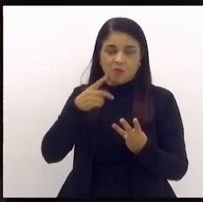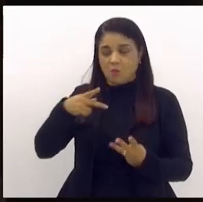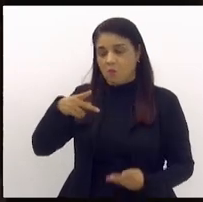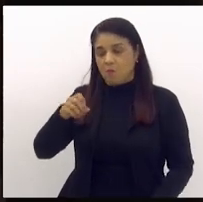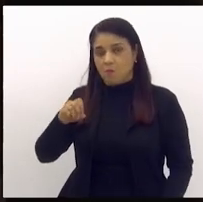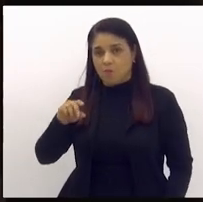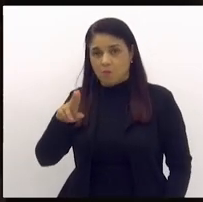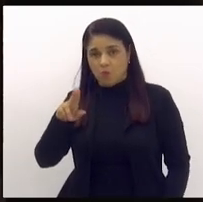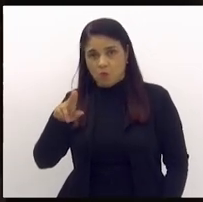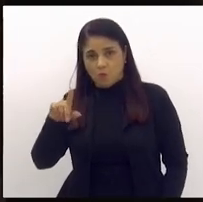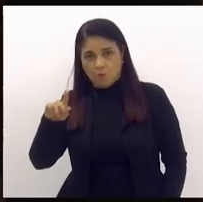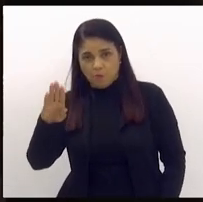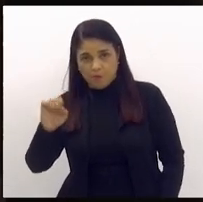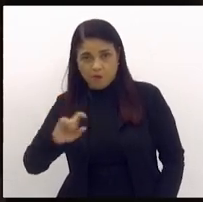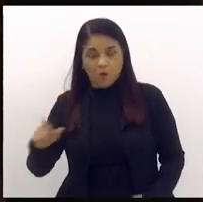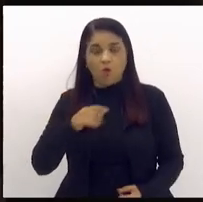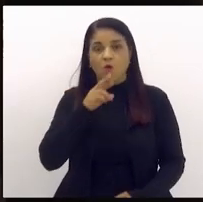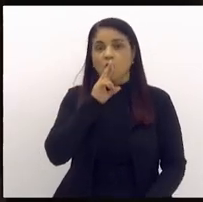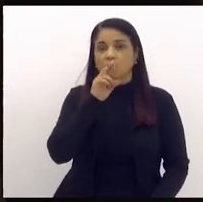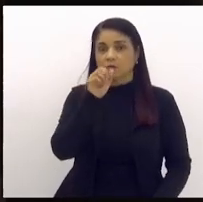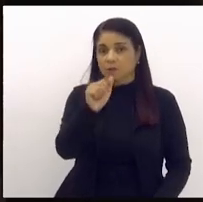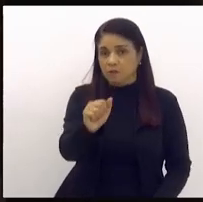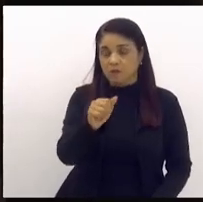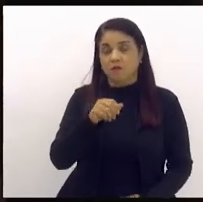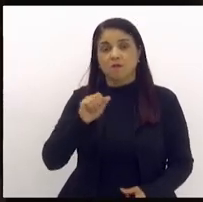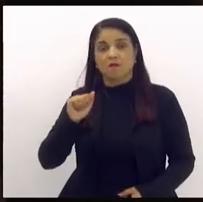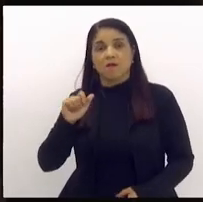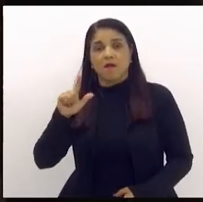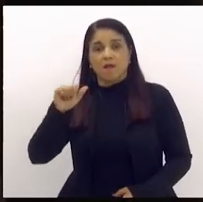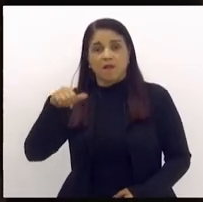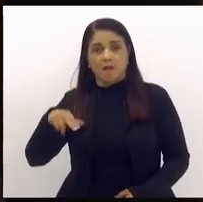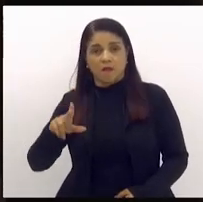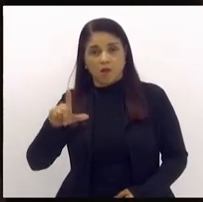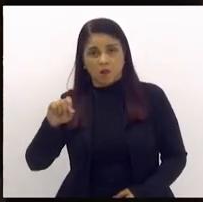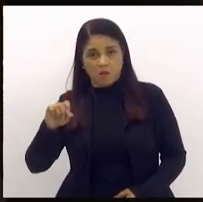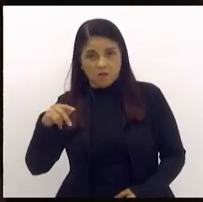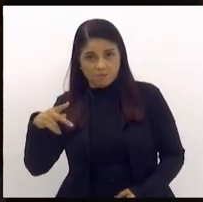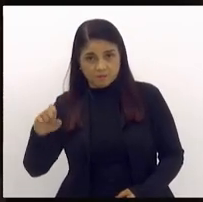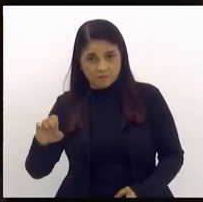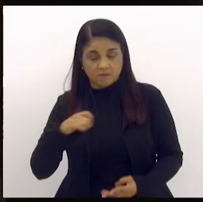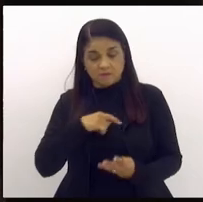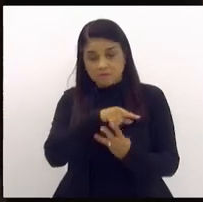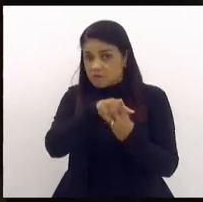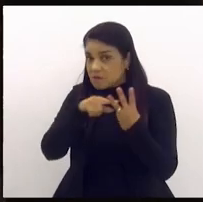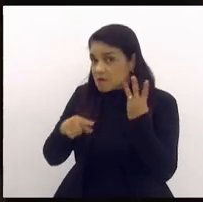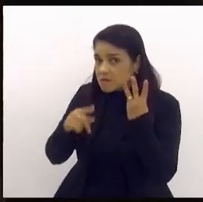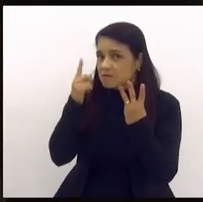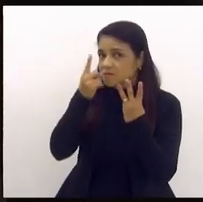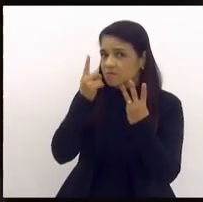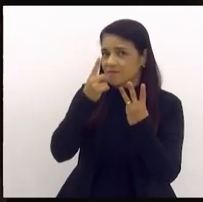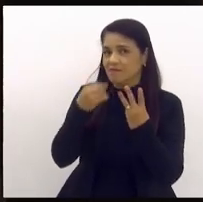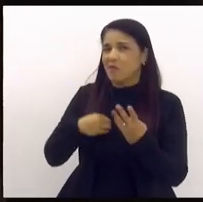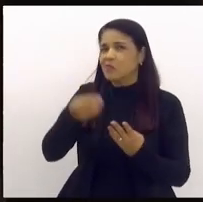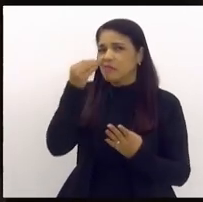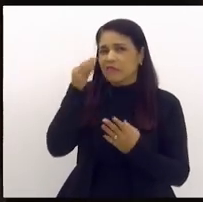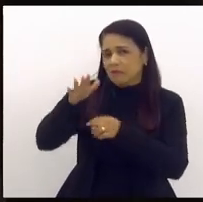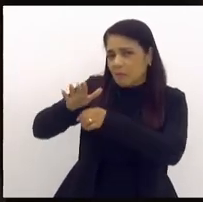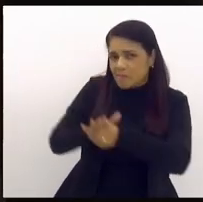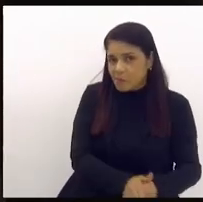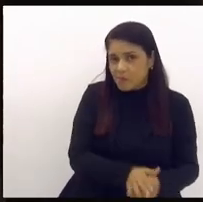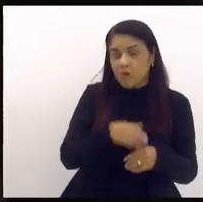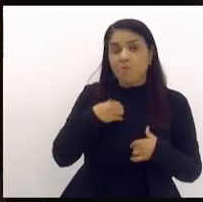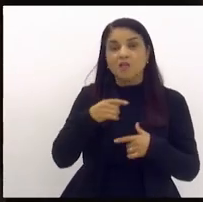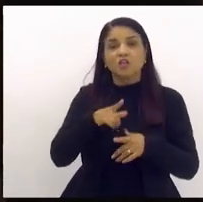Bell, deputado Rodrigo Amorim e deputado Alan Lopes. Mas nós temos o melhor apoio do